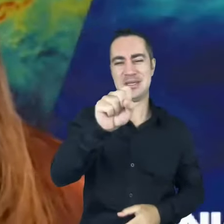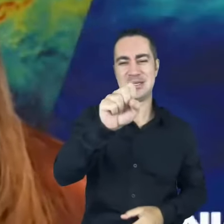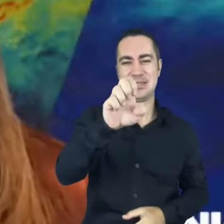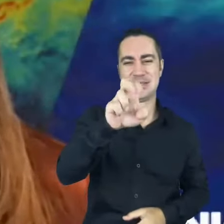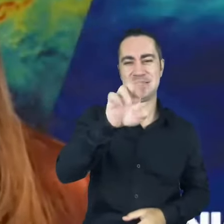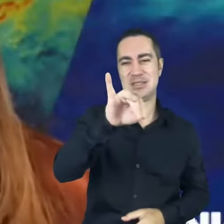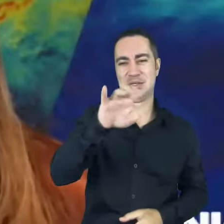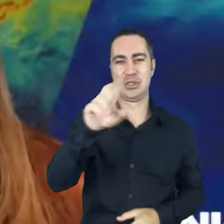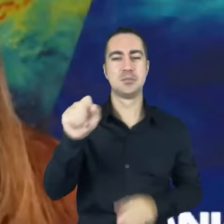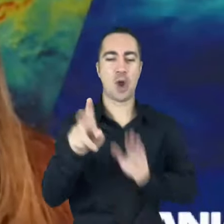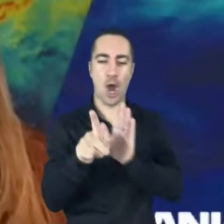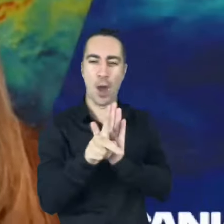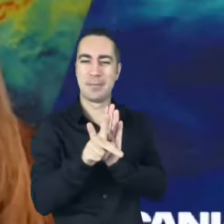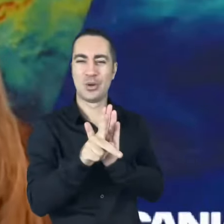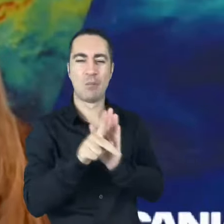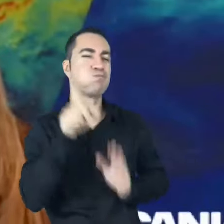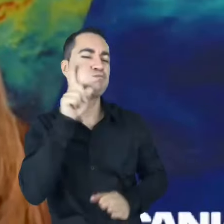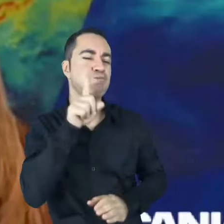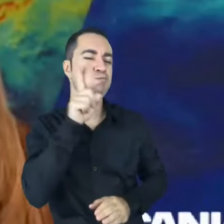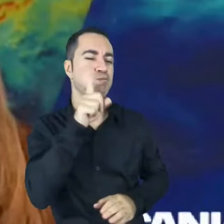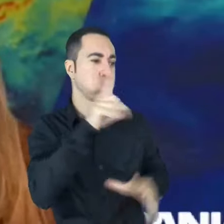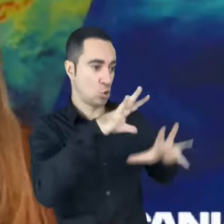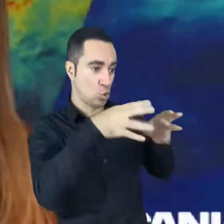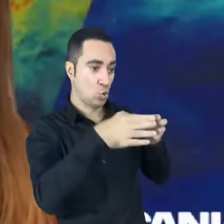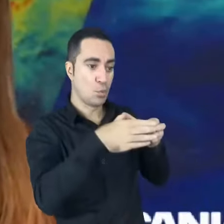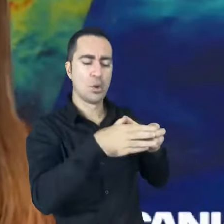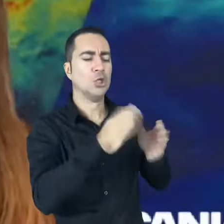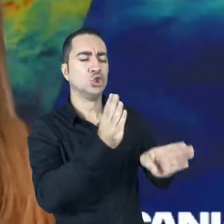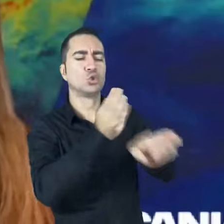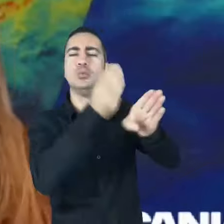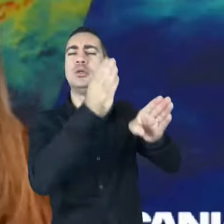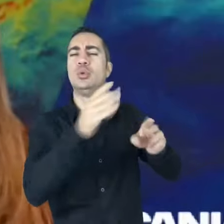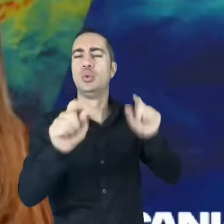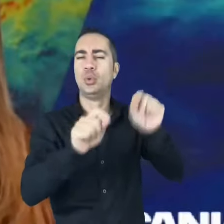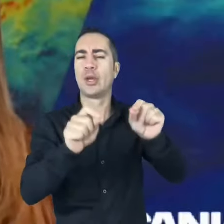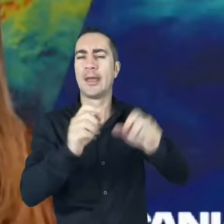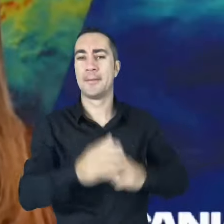que descobriu que